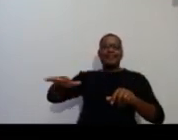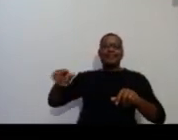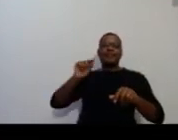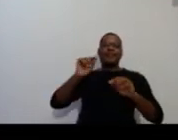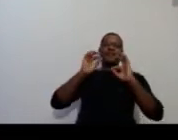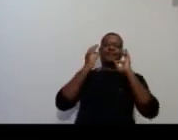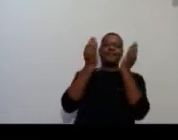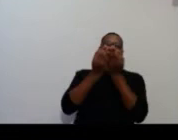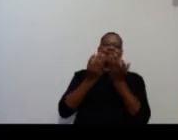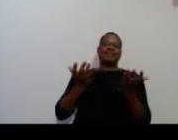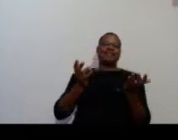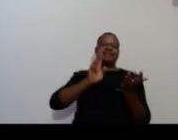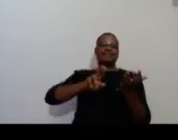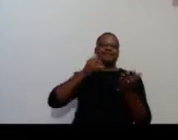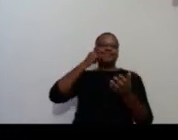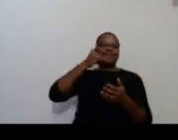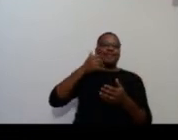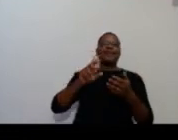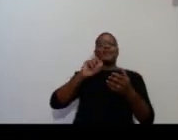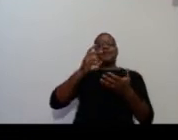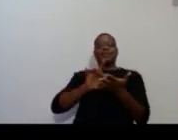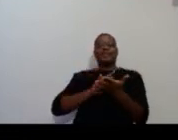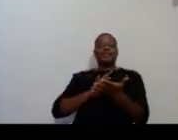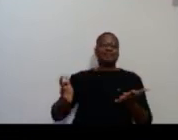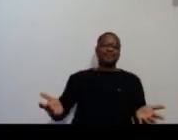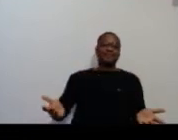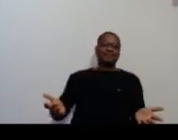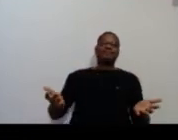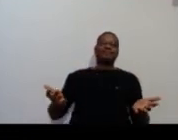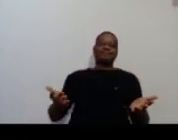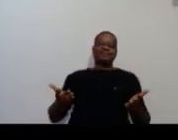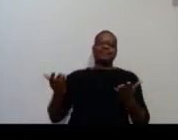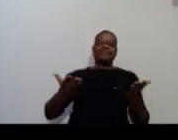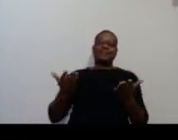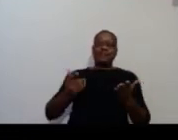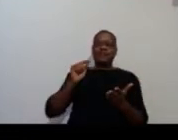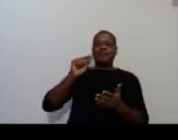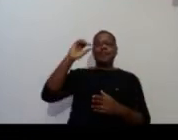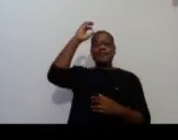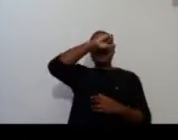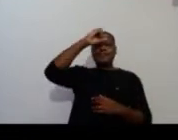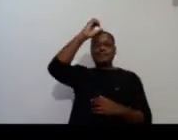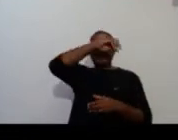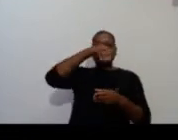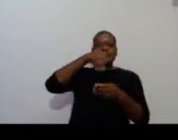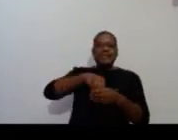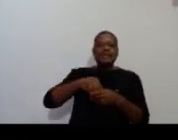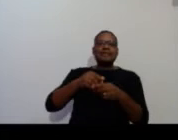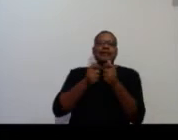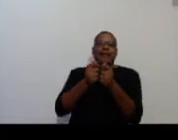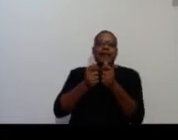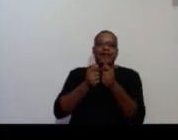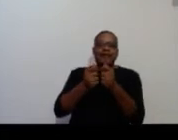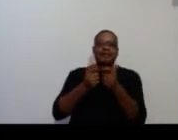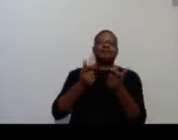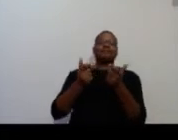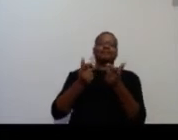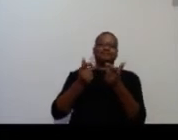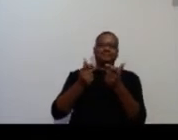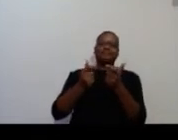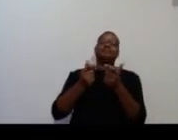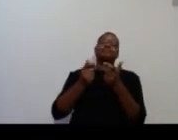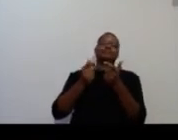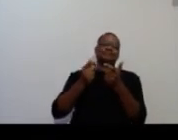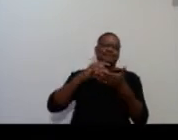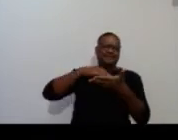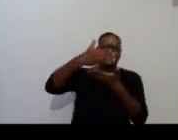no celular, é aprendizagem através de dispositivos móveis, não só celular, tá? Ela acontece em qualquer tempo, em qualquer lugar. Você pode estar na fila